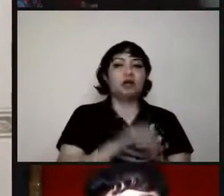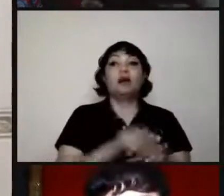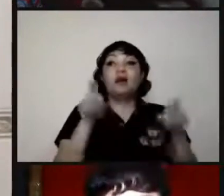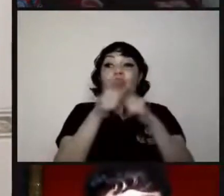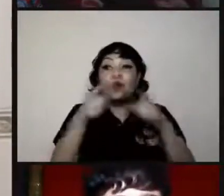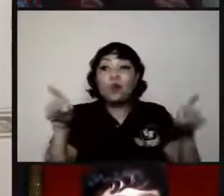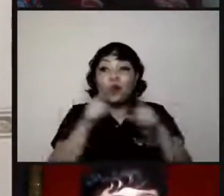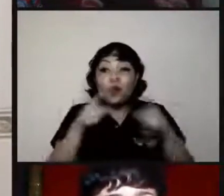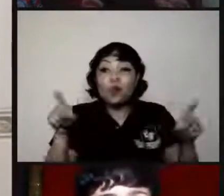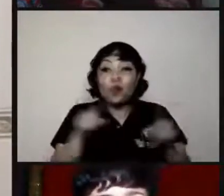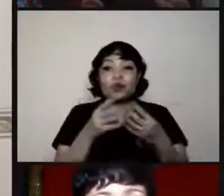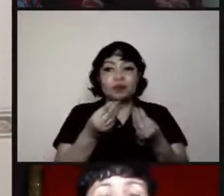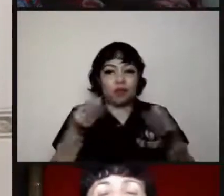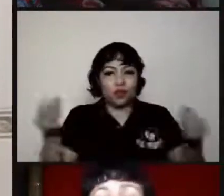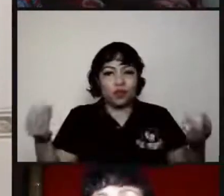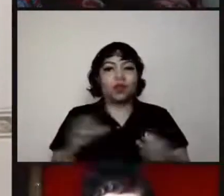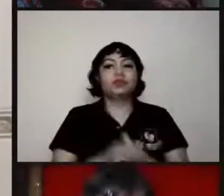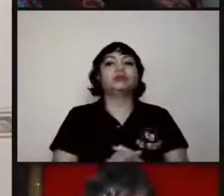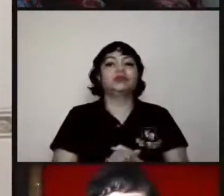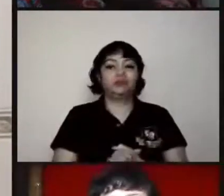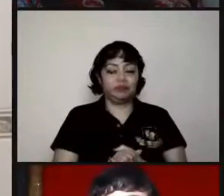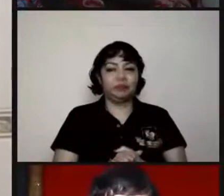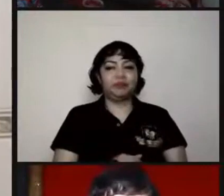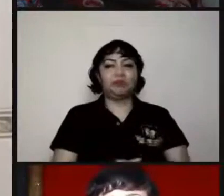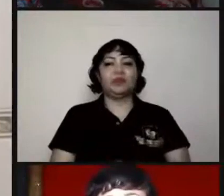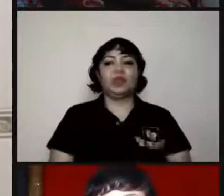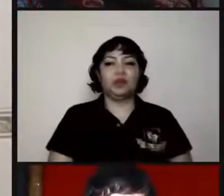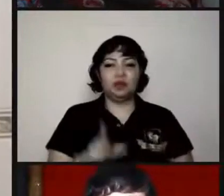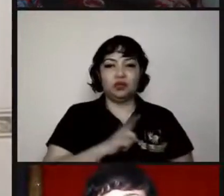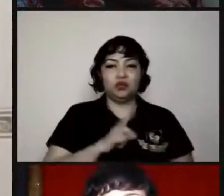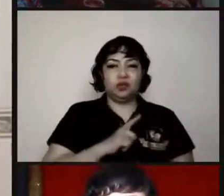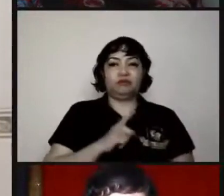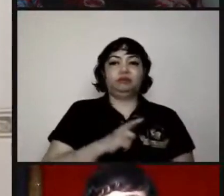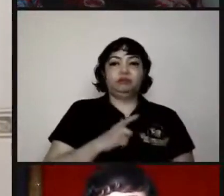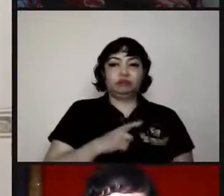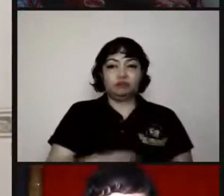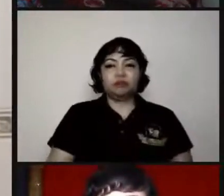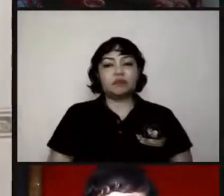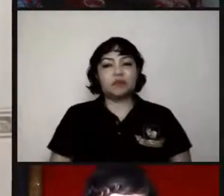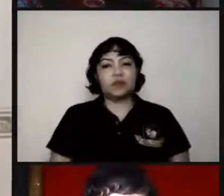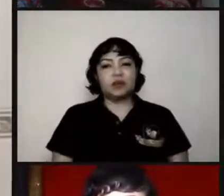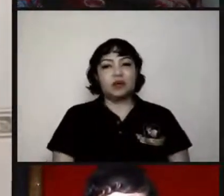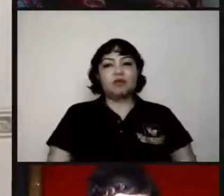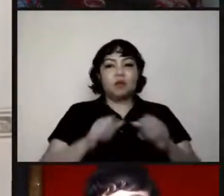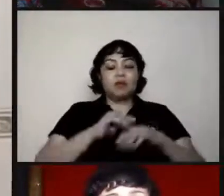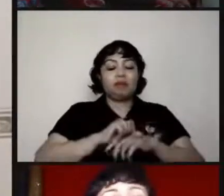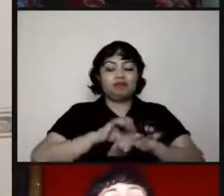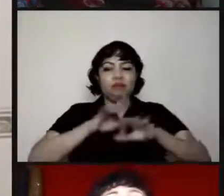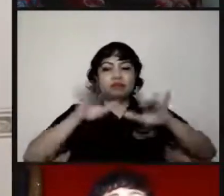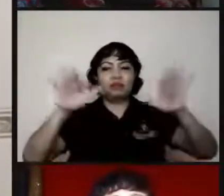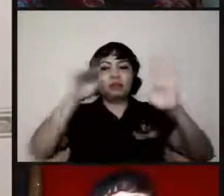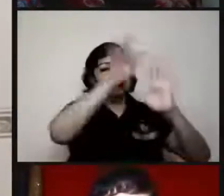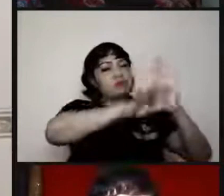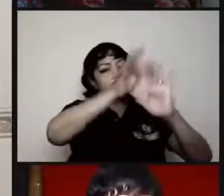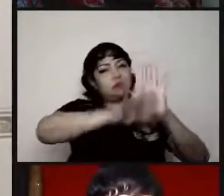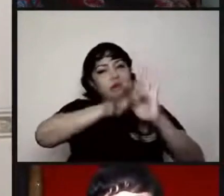muita música da MPB, do cancioneiro da MPB. Isso, então a gente tem assim, né, uma ampla visão de textos para